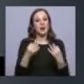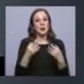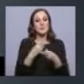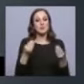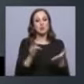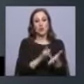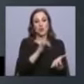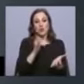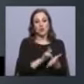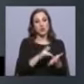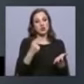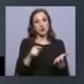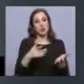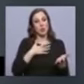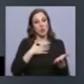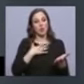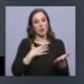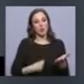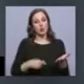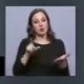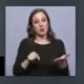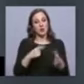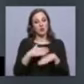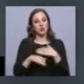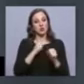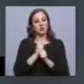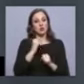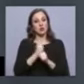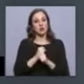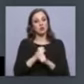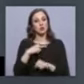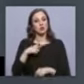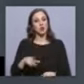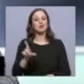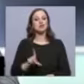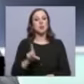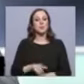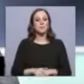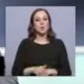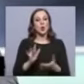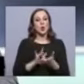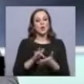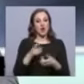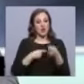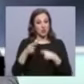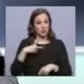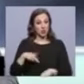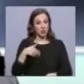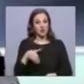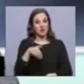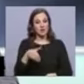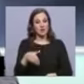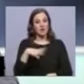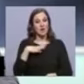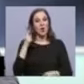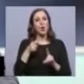livros em fazer uma obra sobre a qual o quero